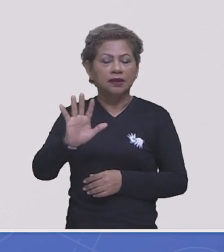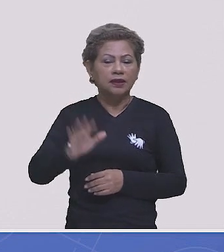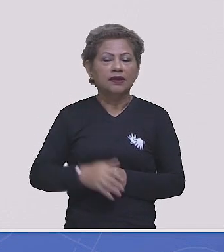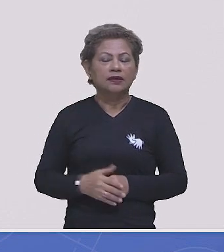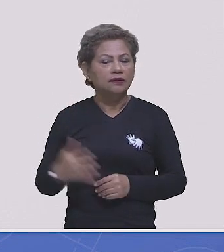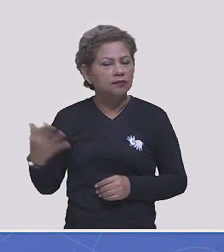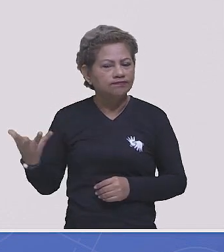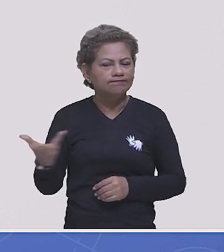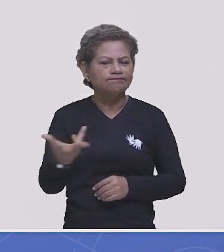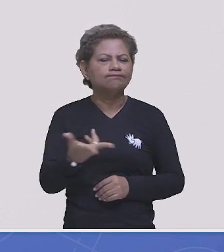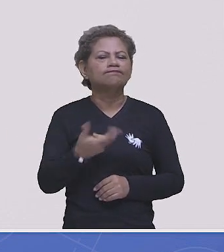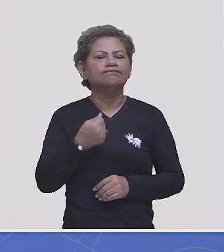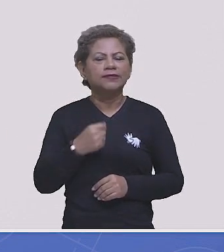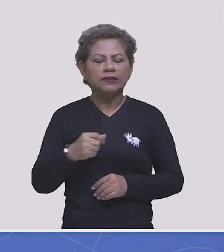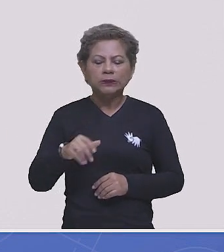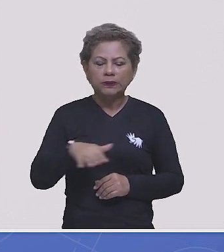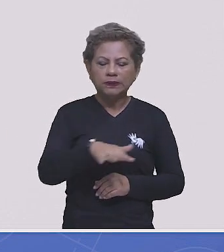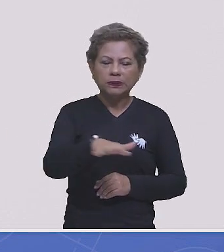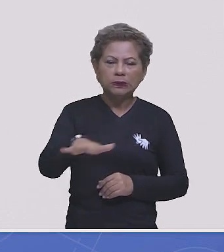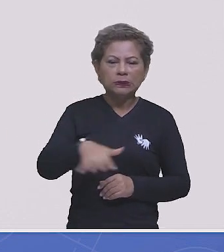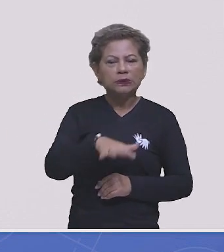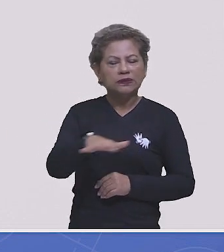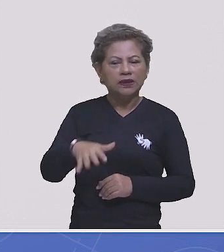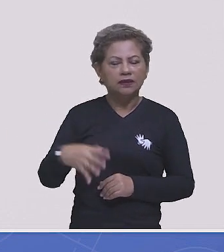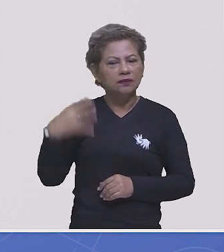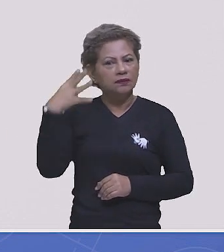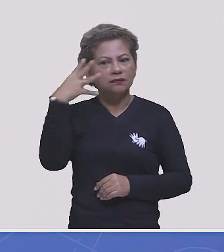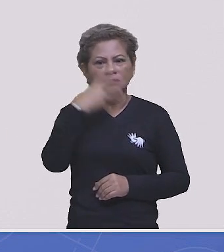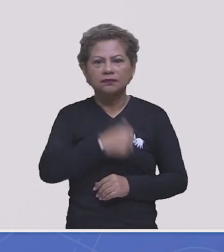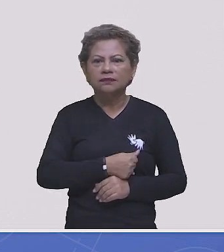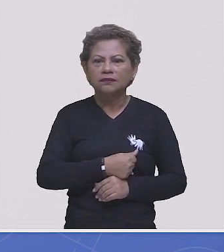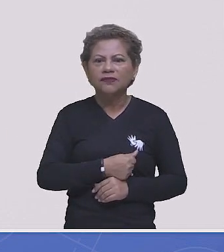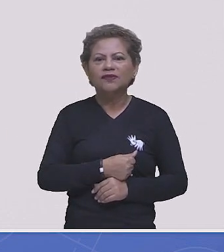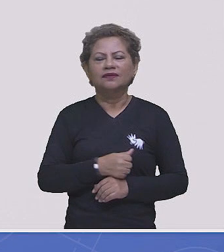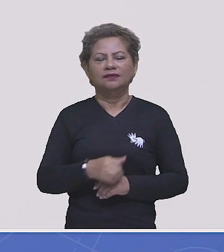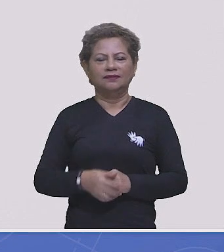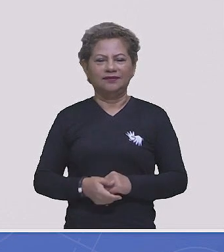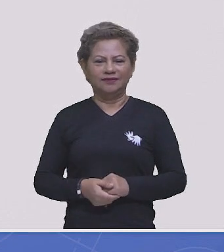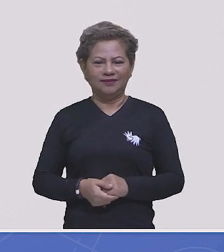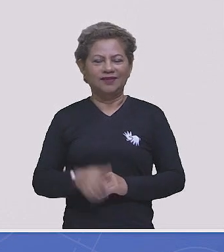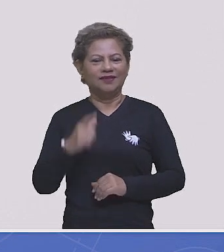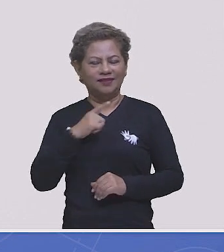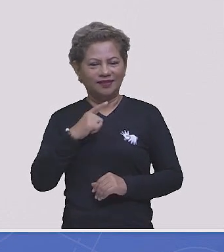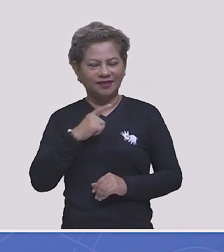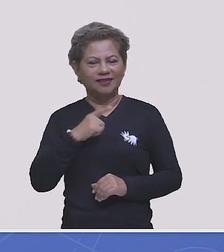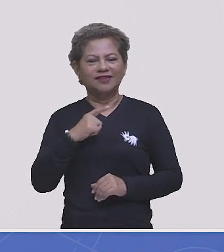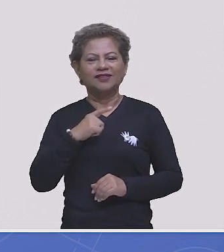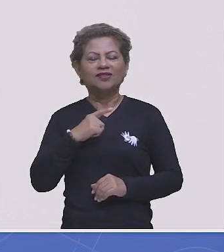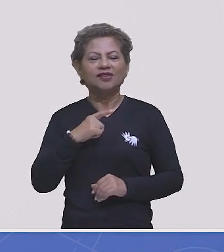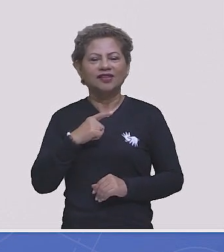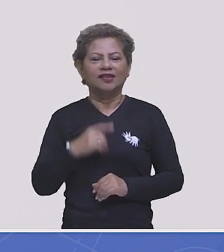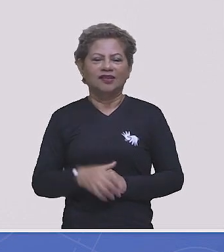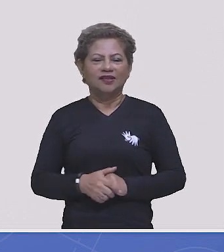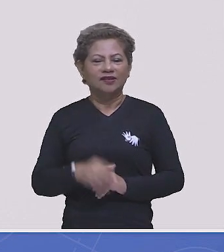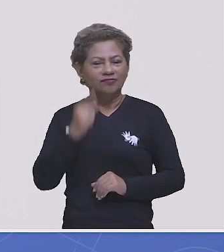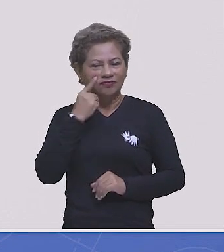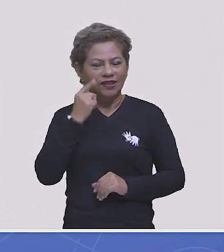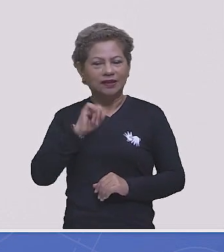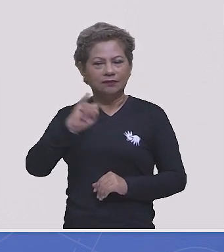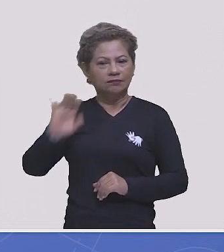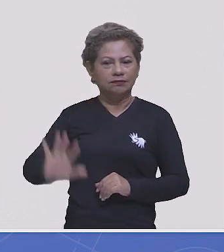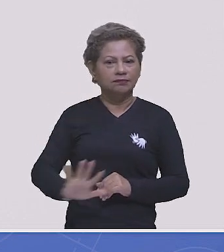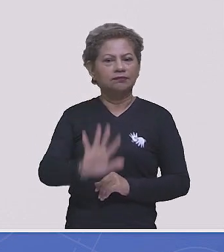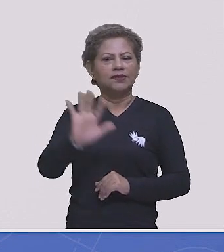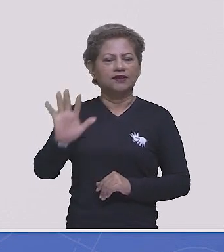ela permitia que o espaço se tornasse mais amplo, o espaço interno dos templos se tornasse mais